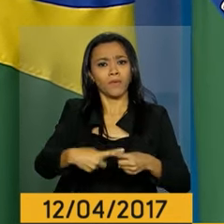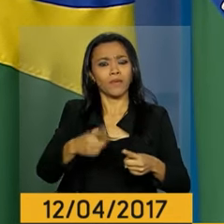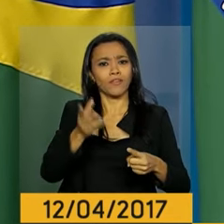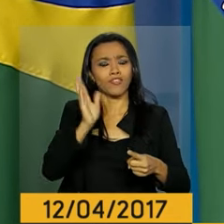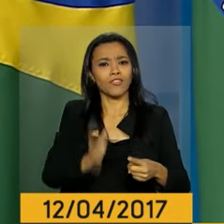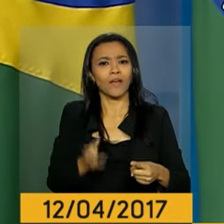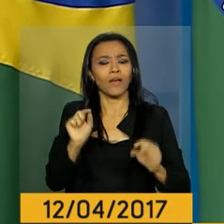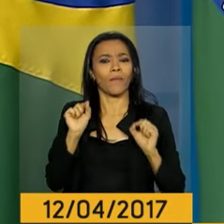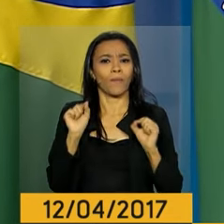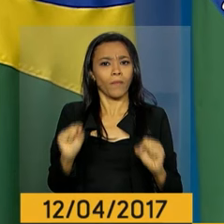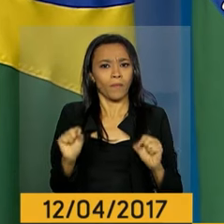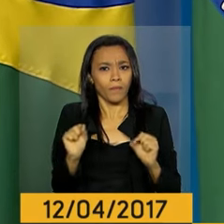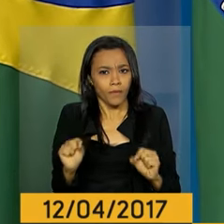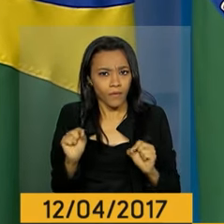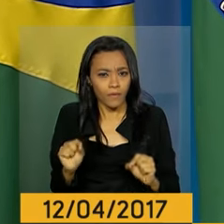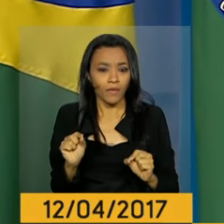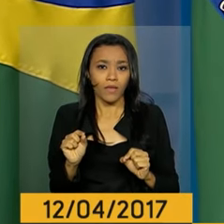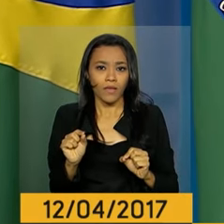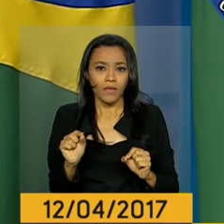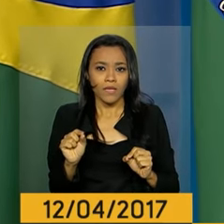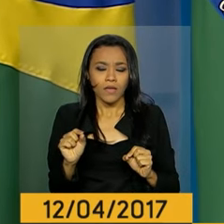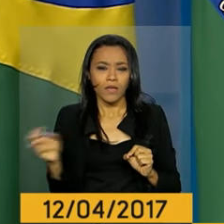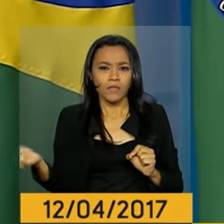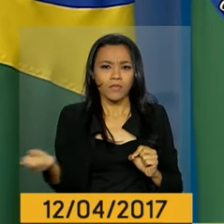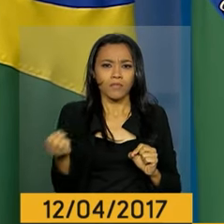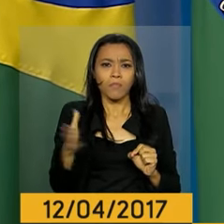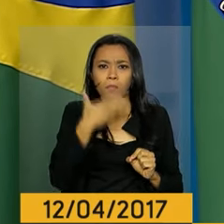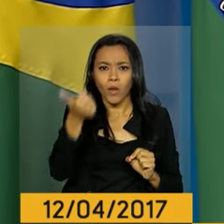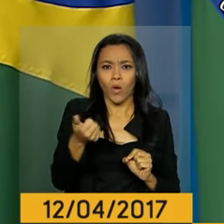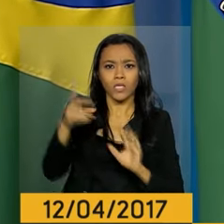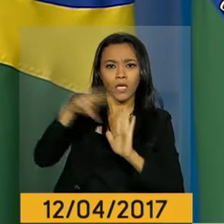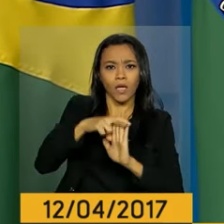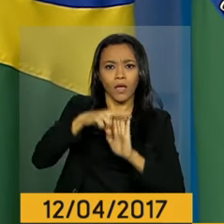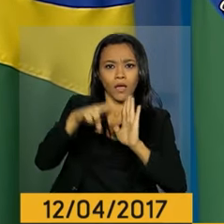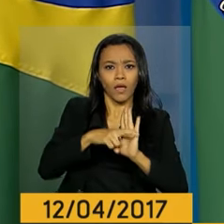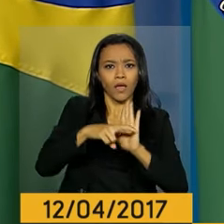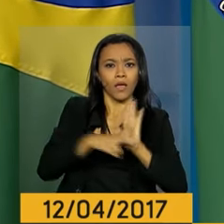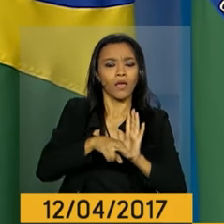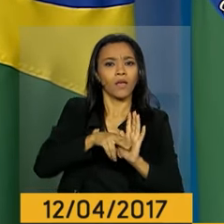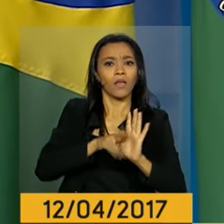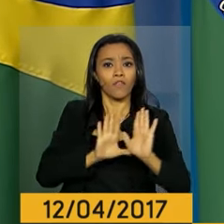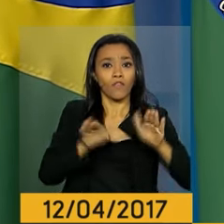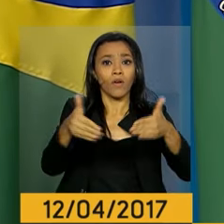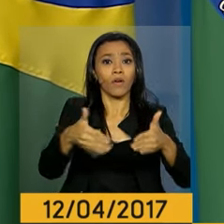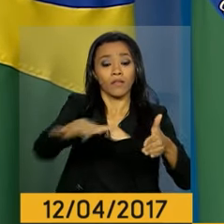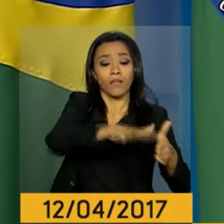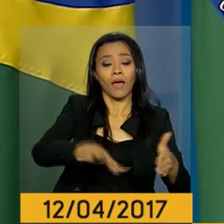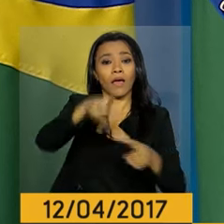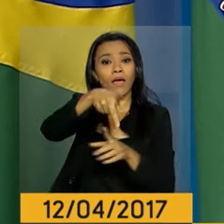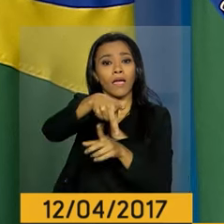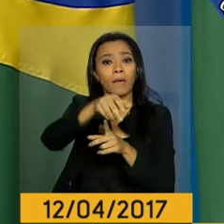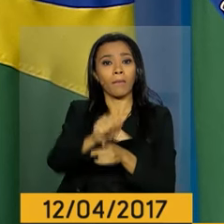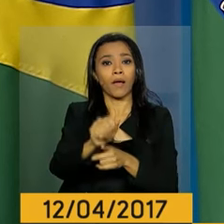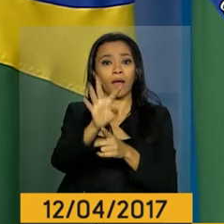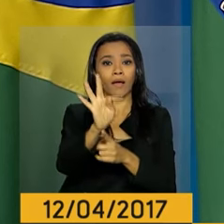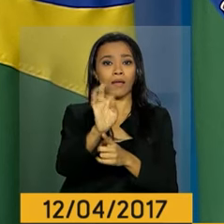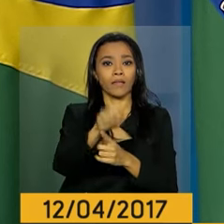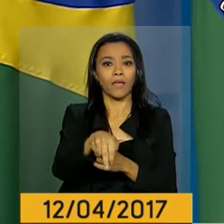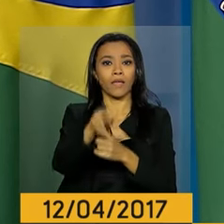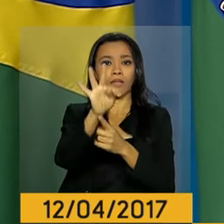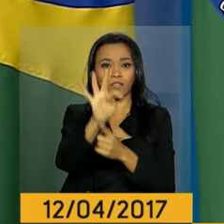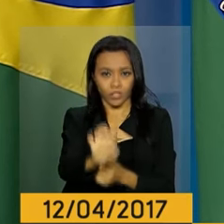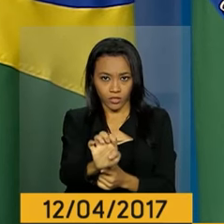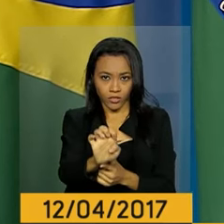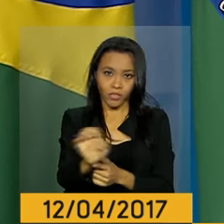formando de novo ou com melhores critérios a questão das patentes a questão tanto da unpi danva tudo para